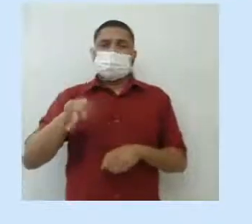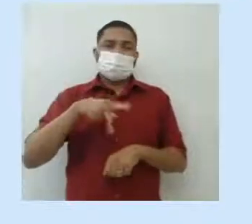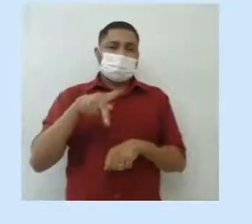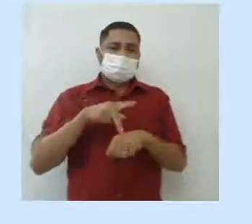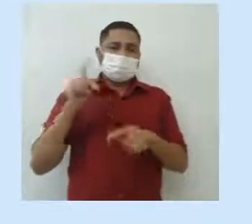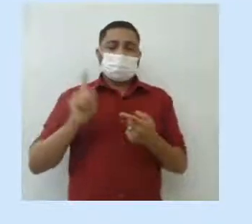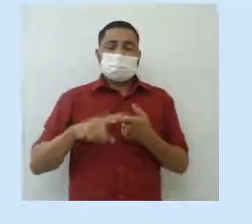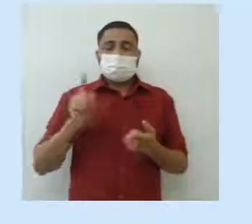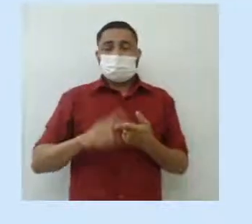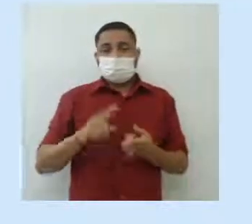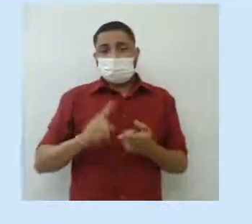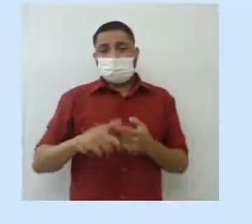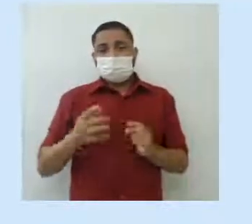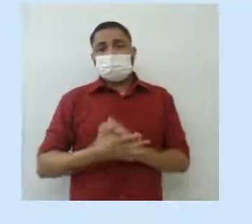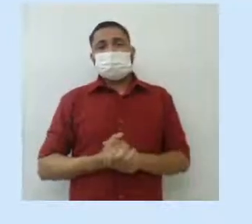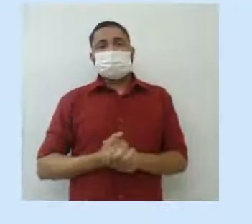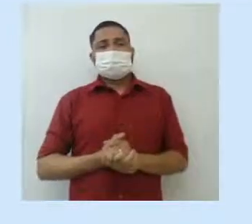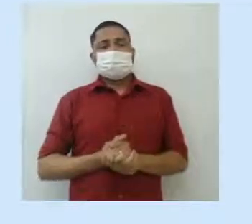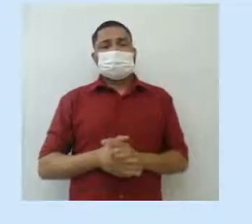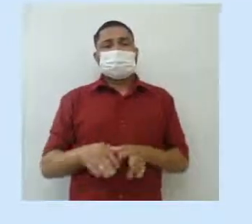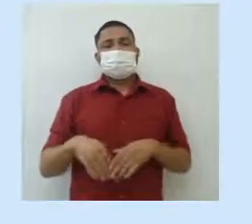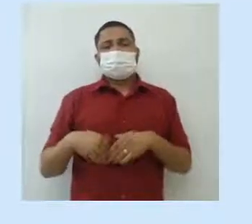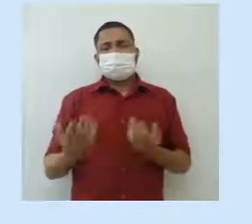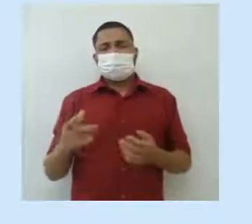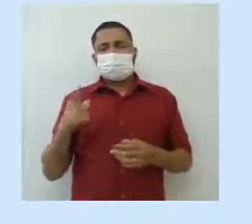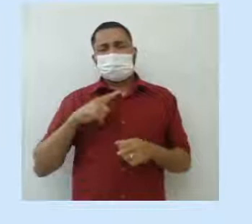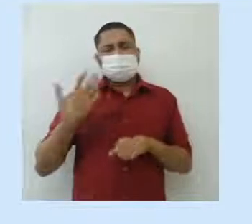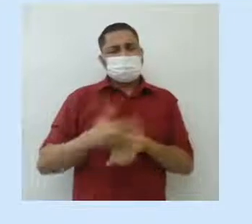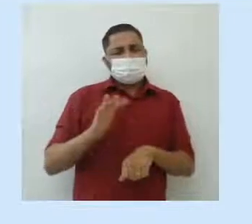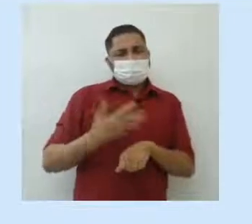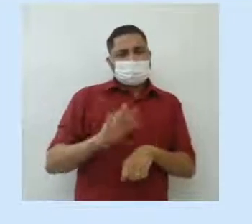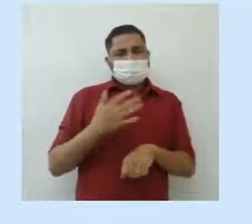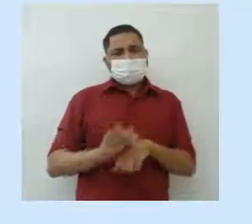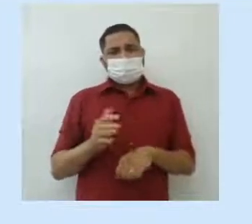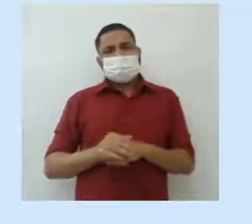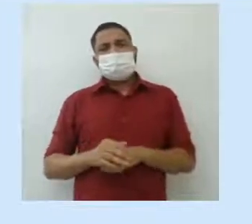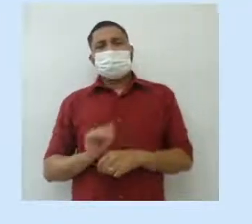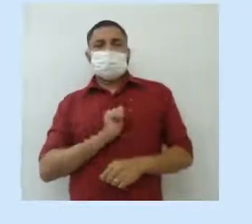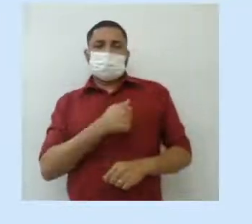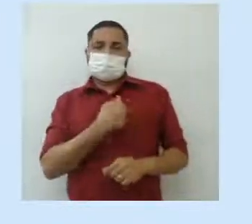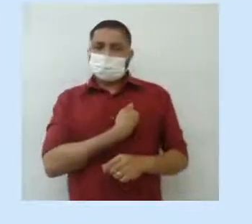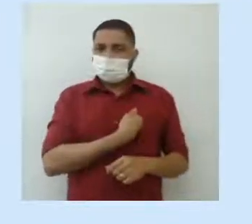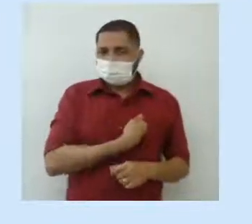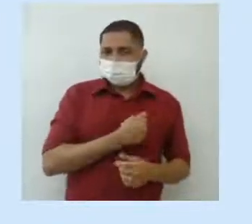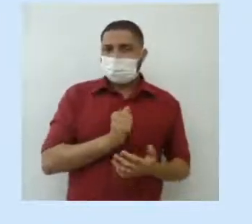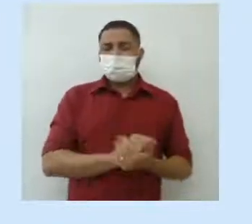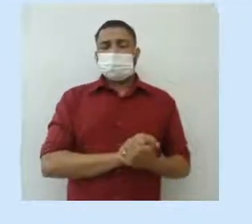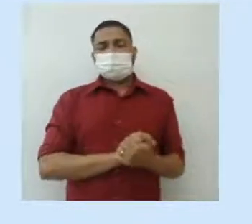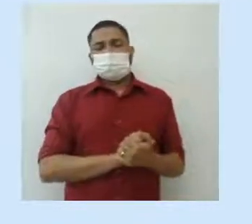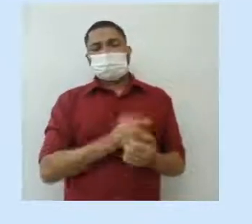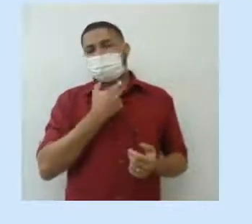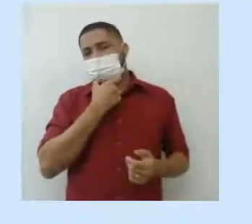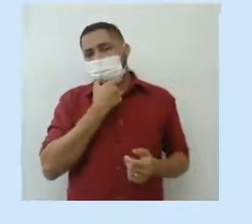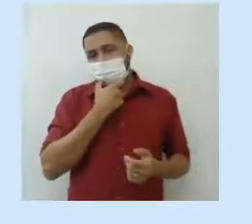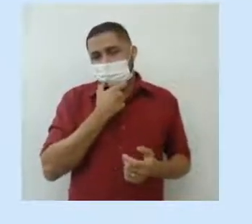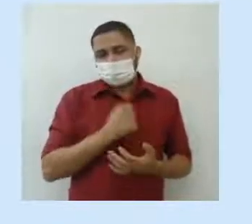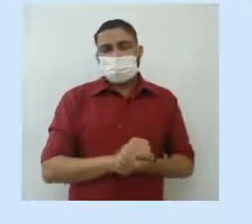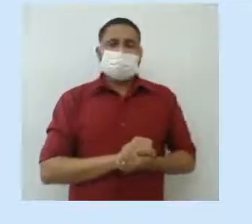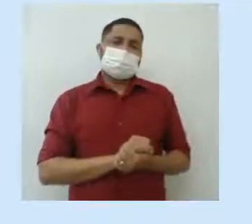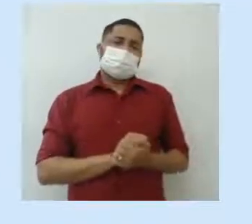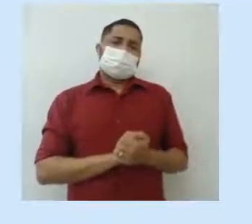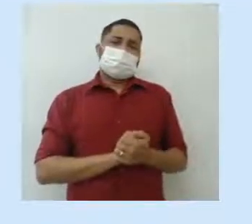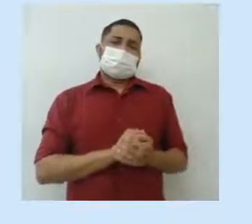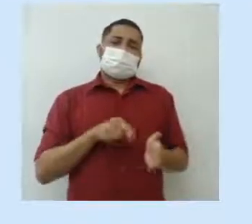né, que na realidade tinham essa prática, como os espanhóis, né, como os ingleses, na realidade,